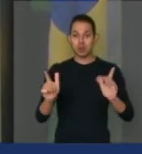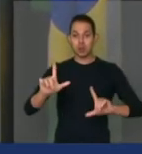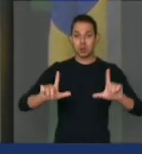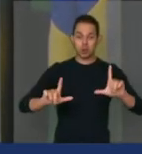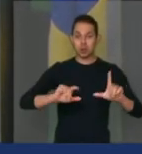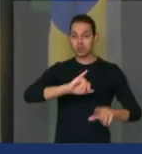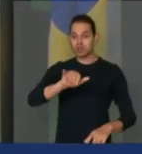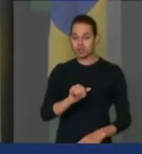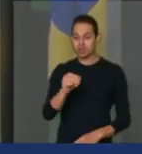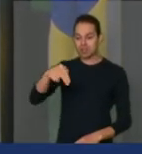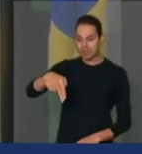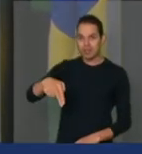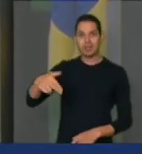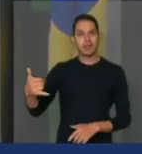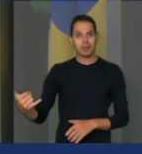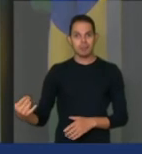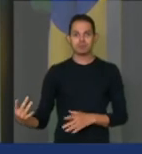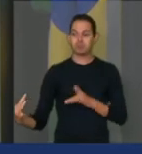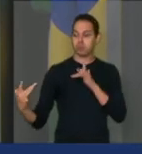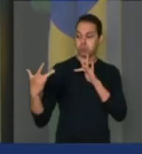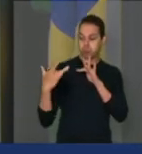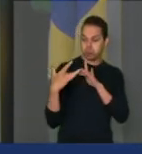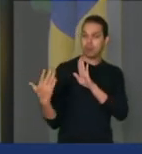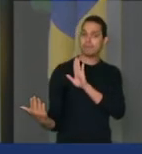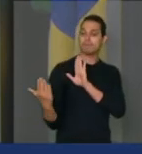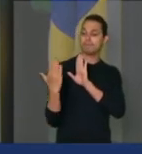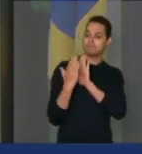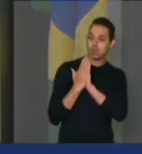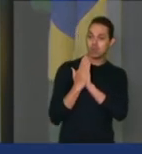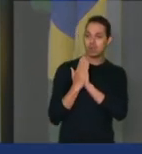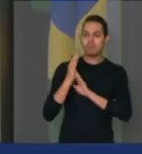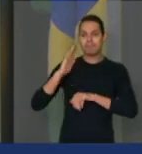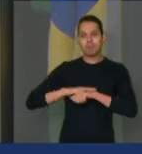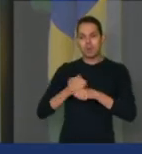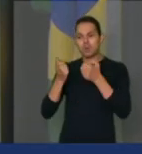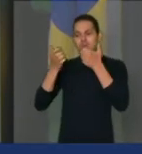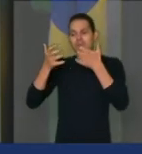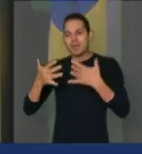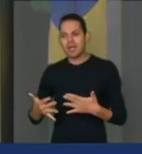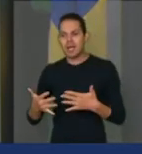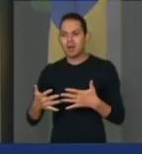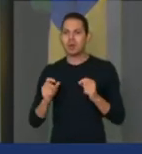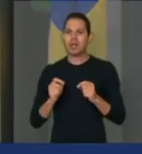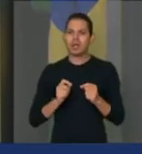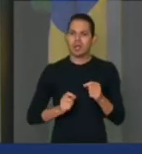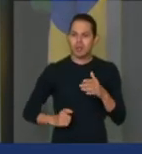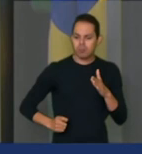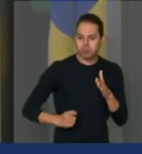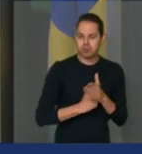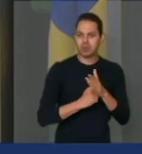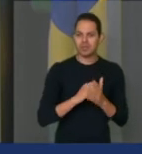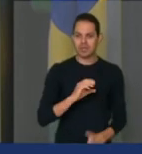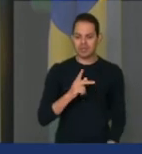inclusive Jornal Nacional me procurou para falar a respeito desse fato o índice amento na